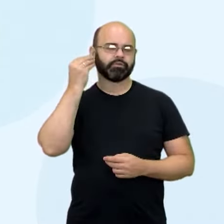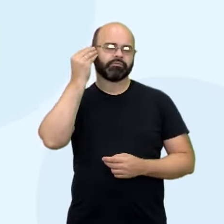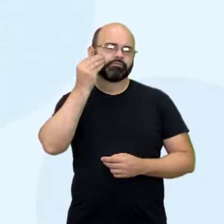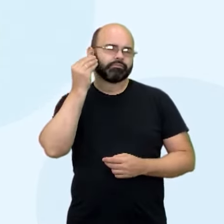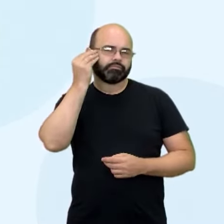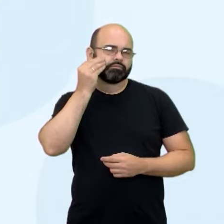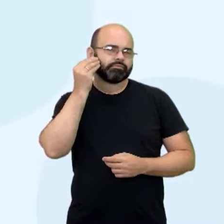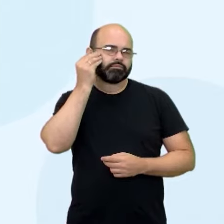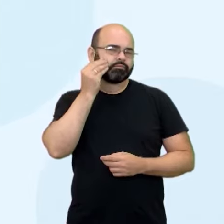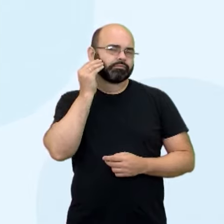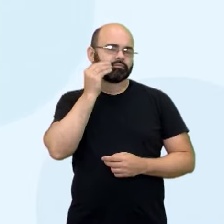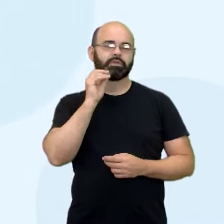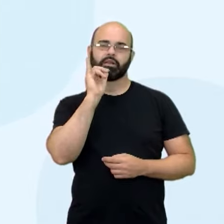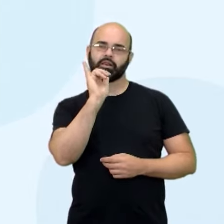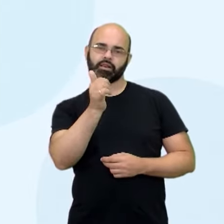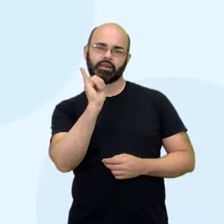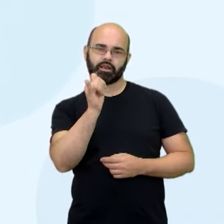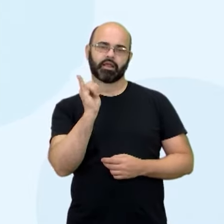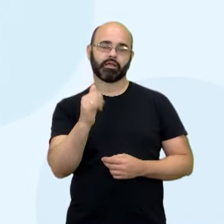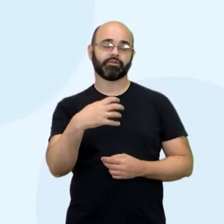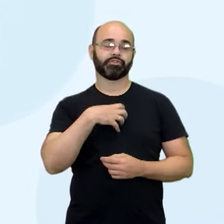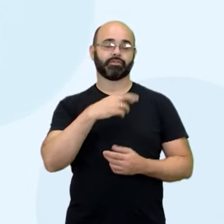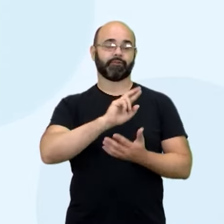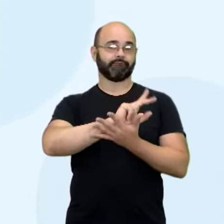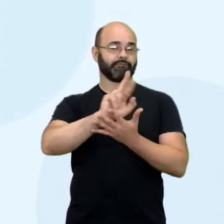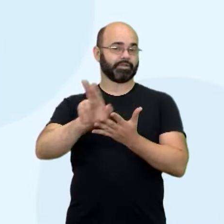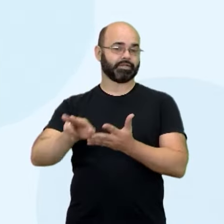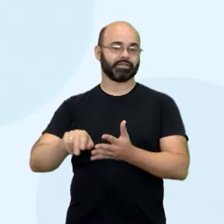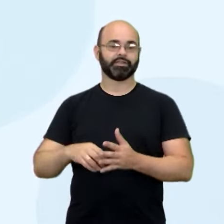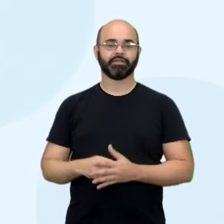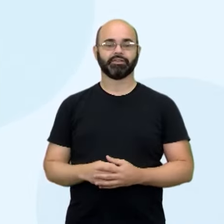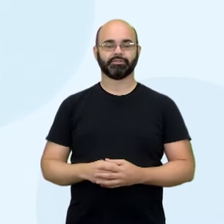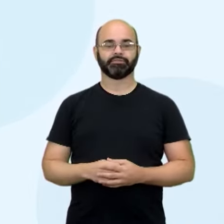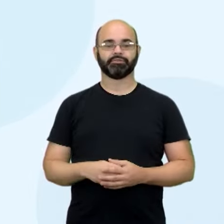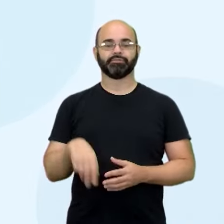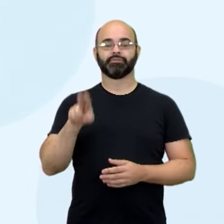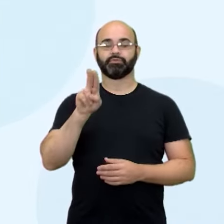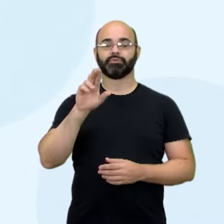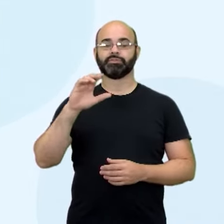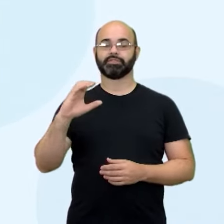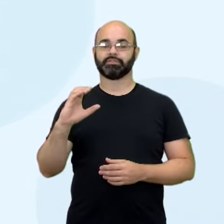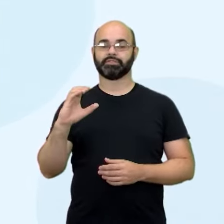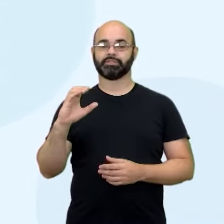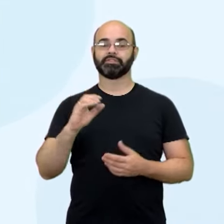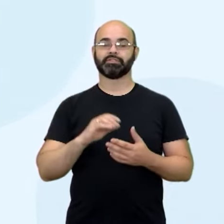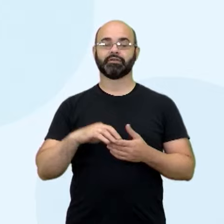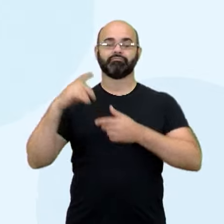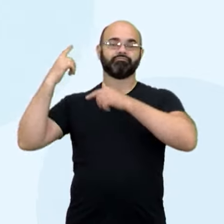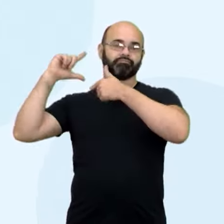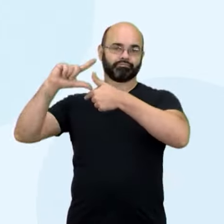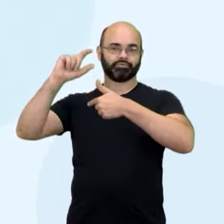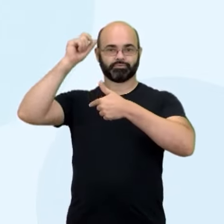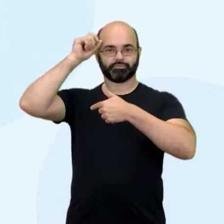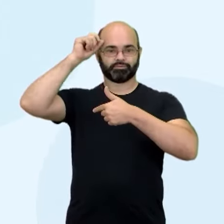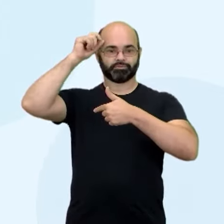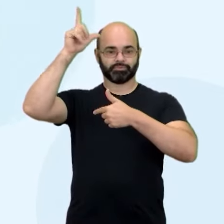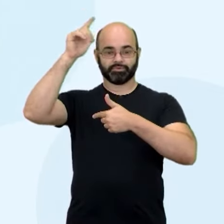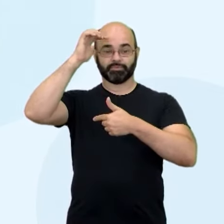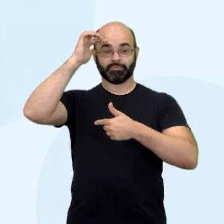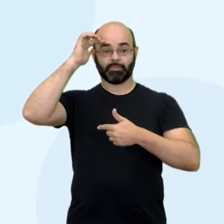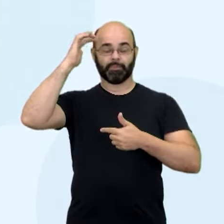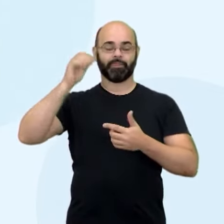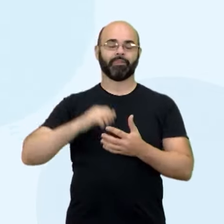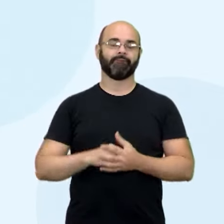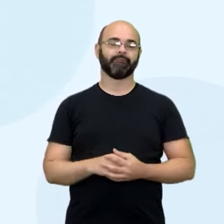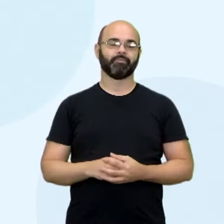diferentes maneiras. A unidade curricular, tradições e heranças culturais e o nosso componente, tradições